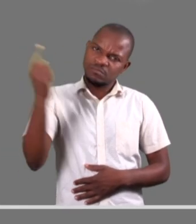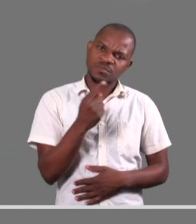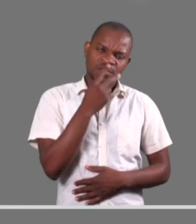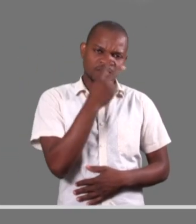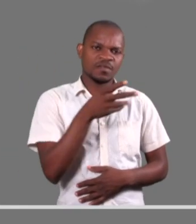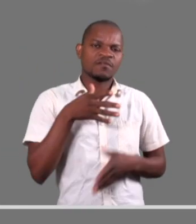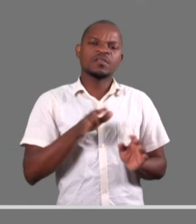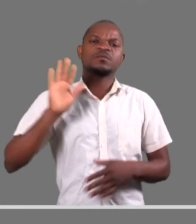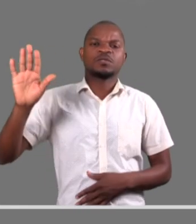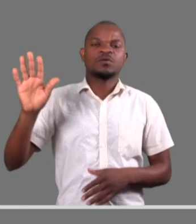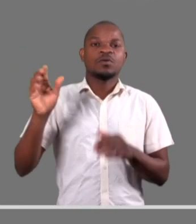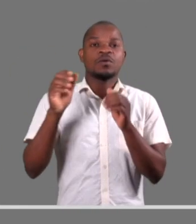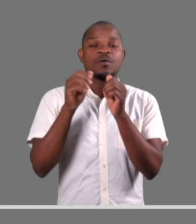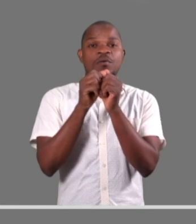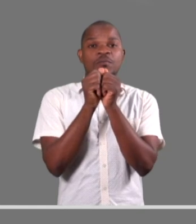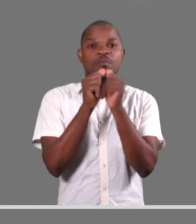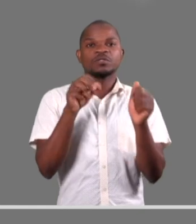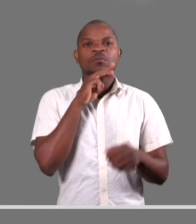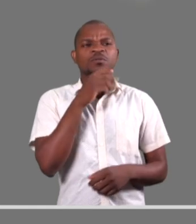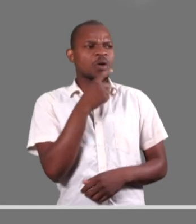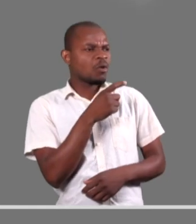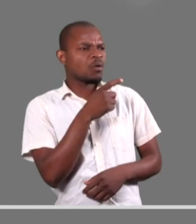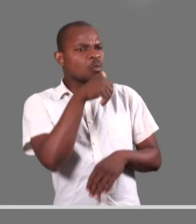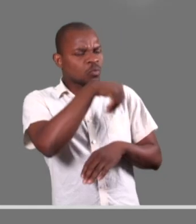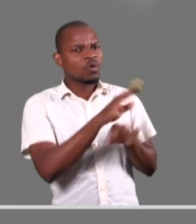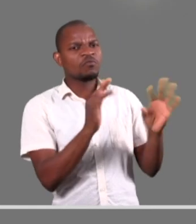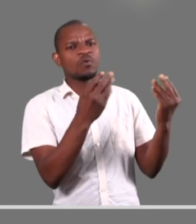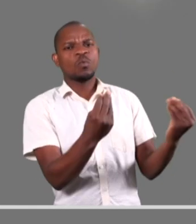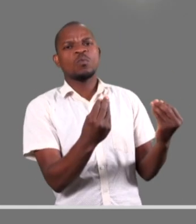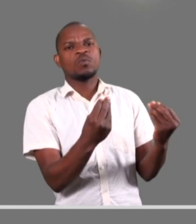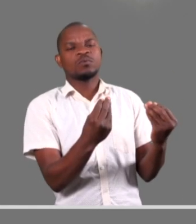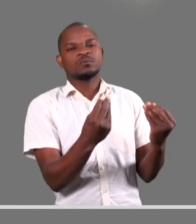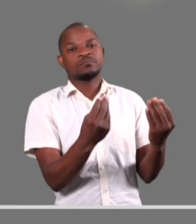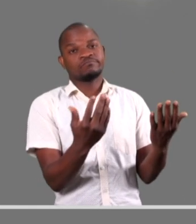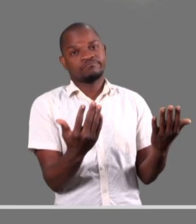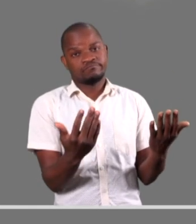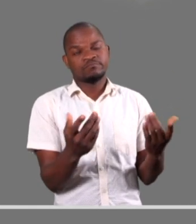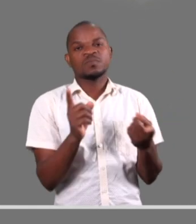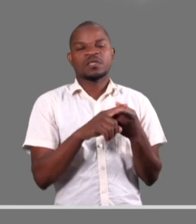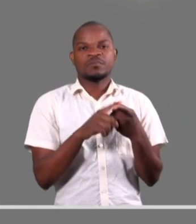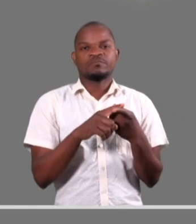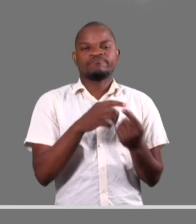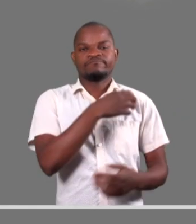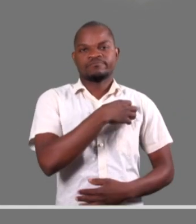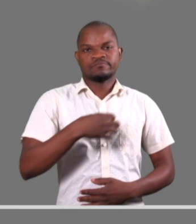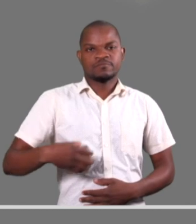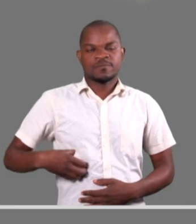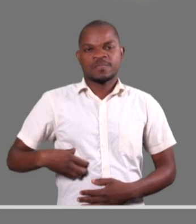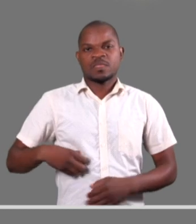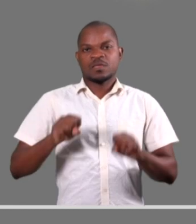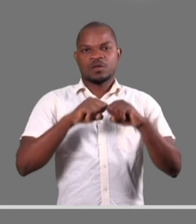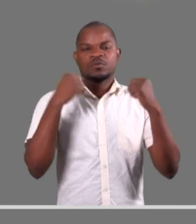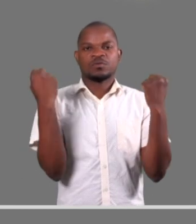filha. Ela disse, afinal ela ainda está viva. É o que perguntou assim. Cantola Ponja, presidente da